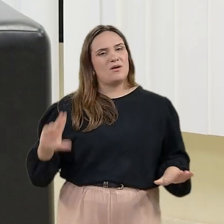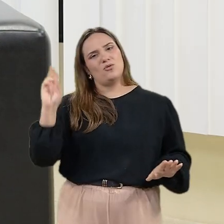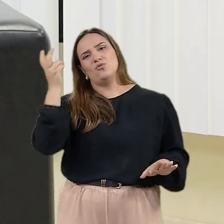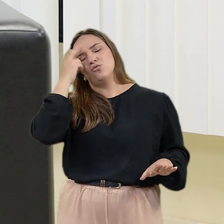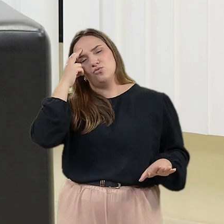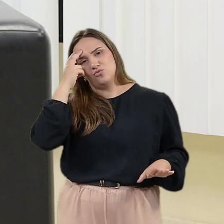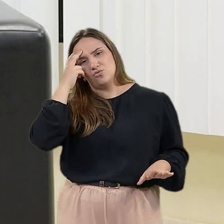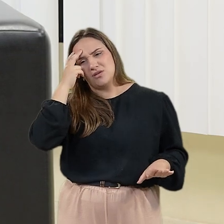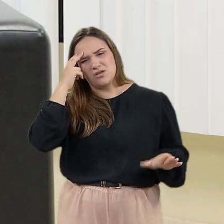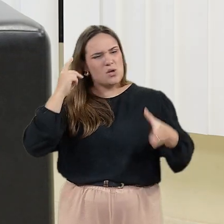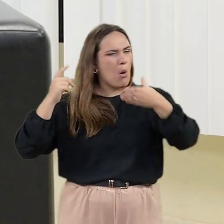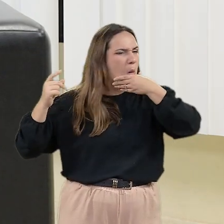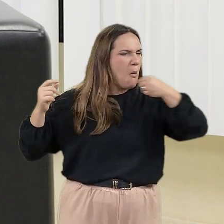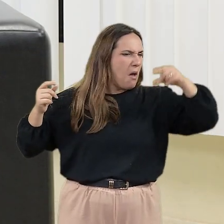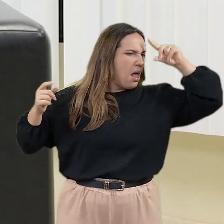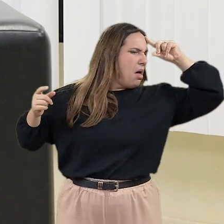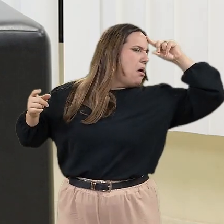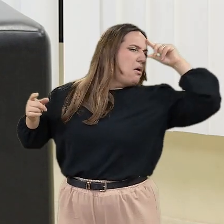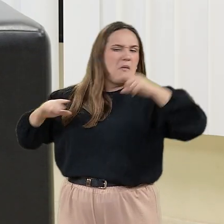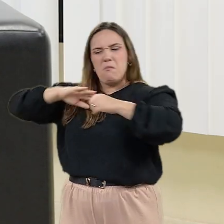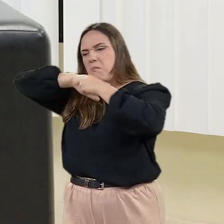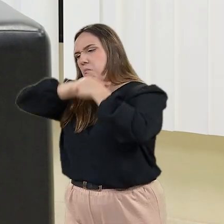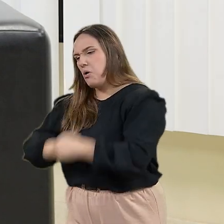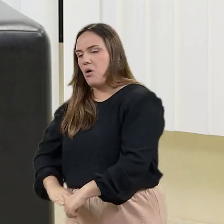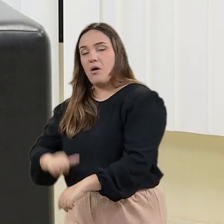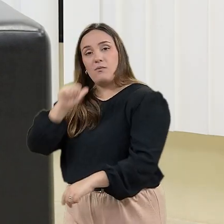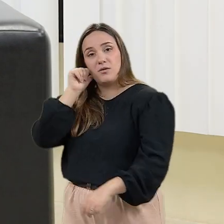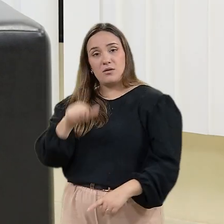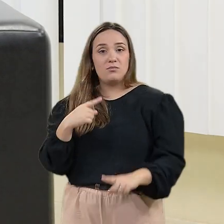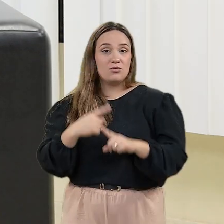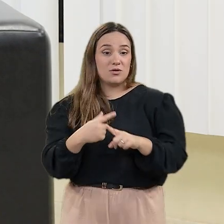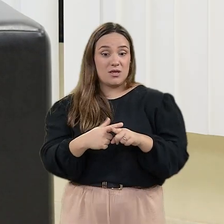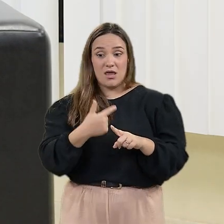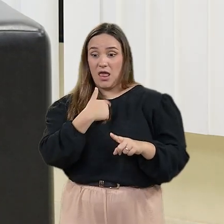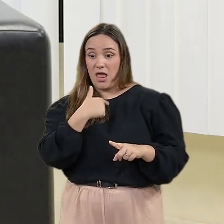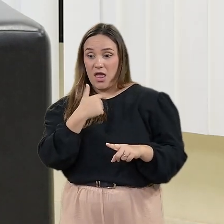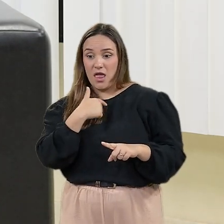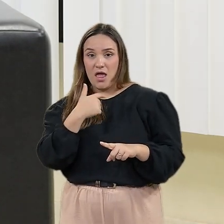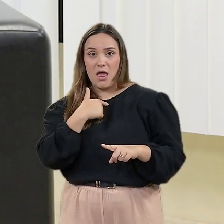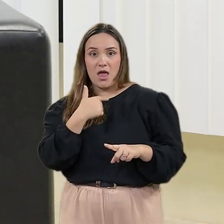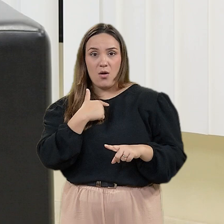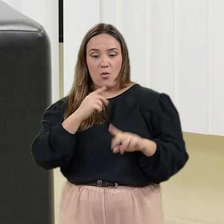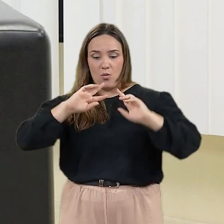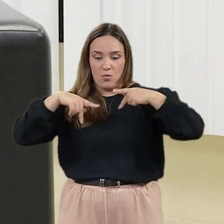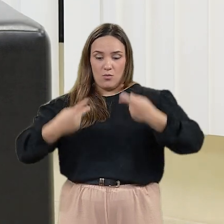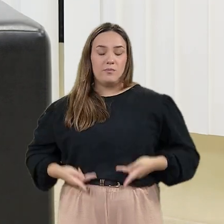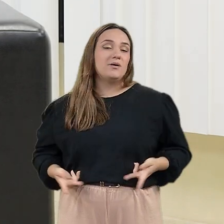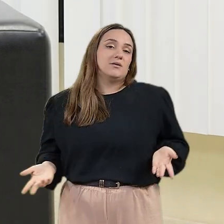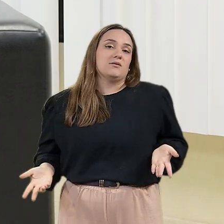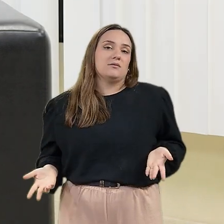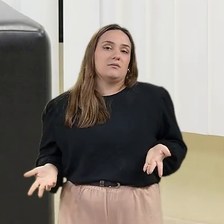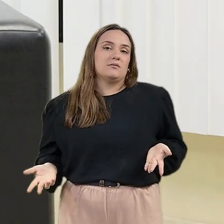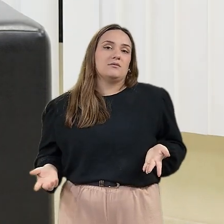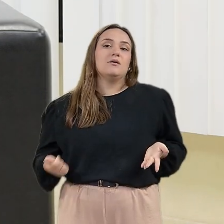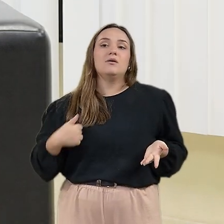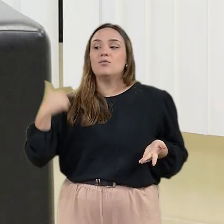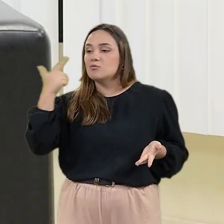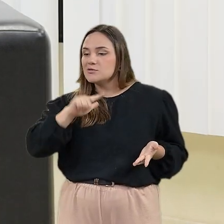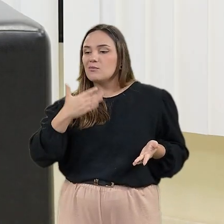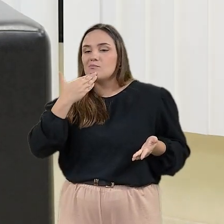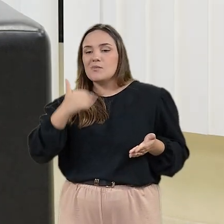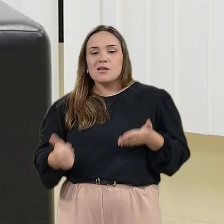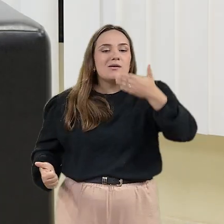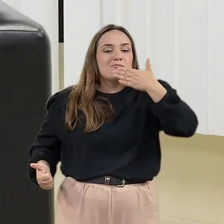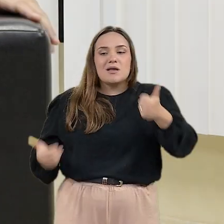romper essa cultura patriarcal que vem. Nós aprendemos, eu aprendo como ser humano a